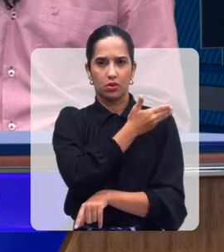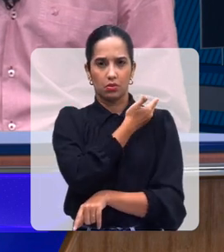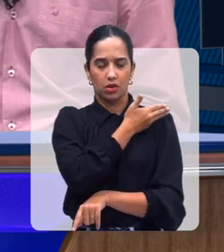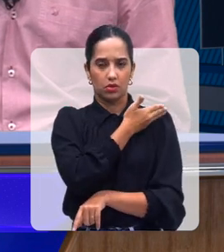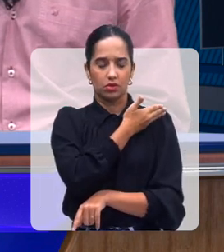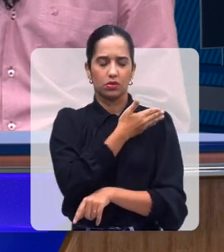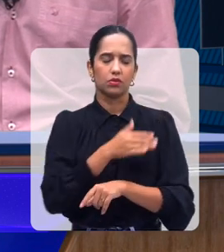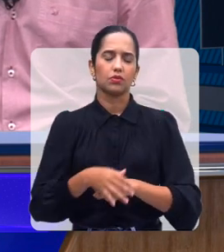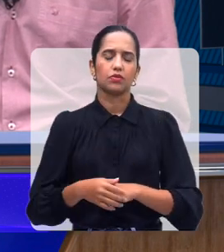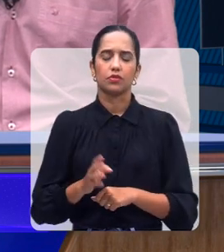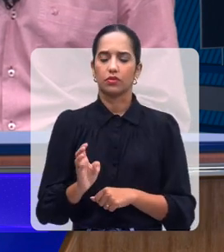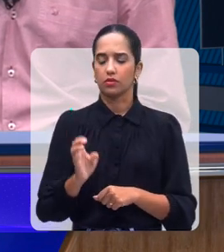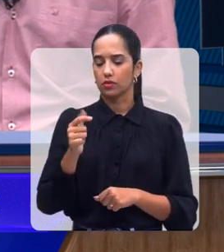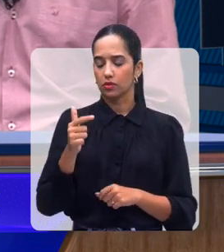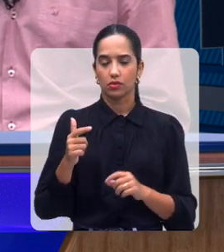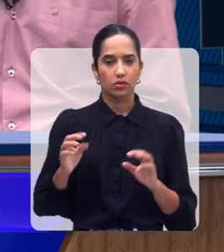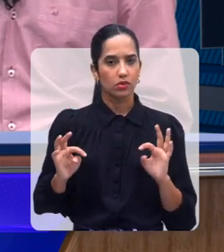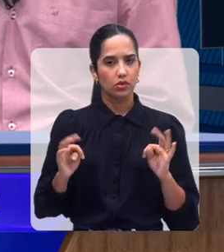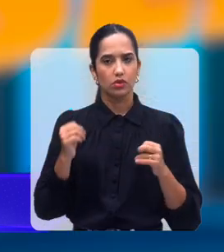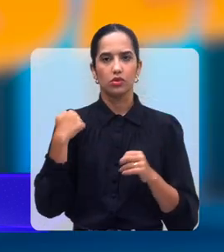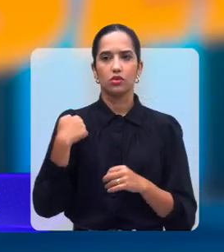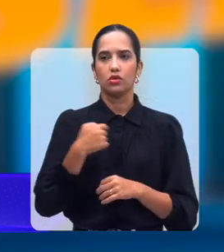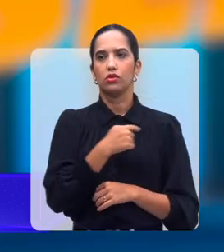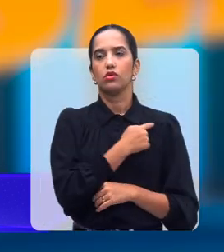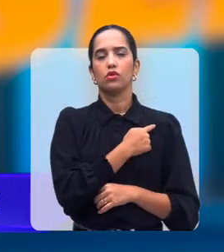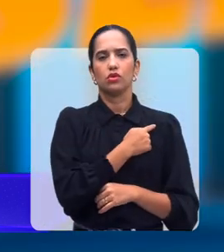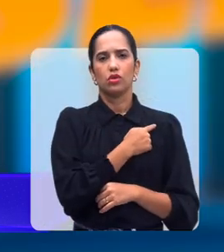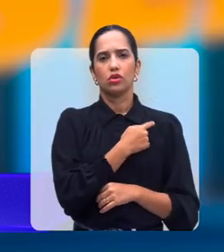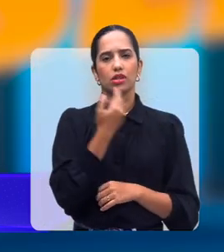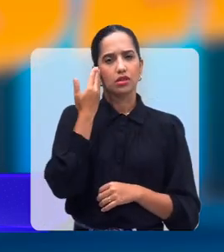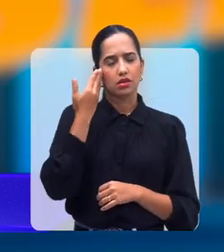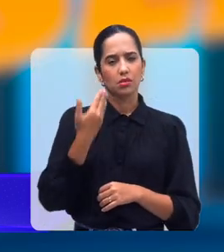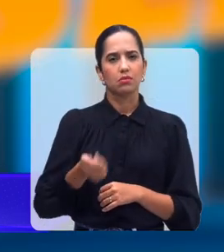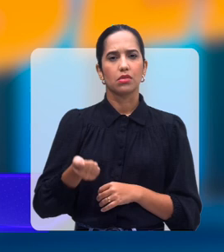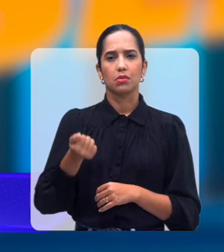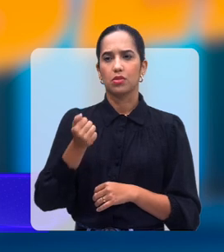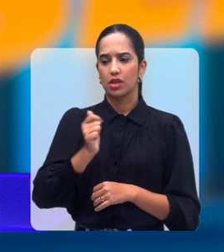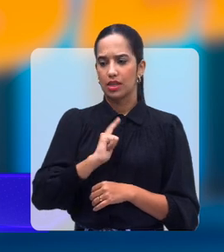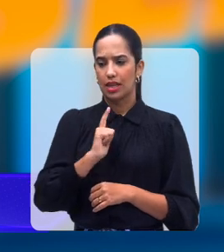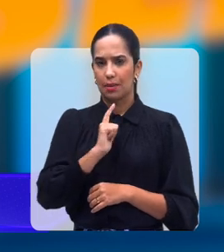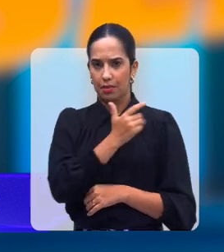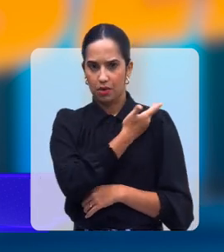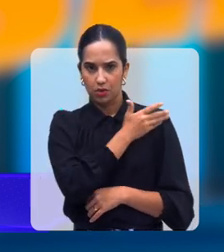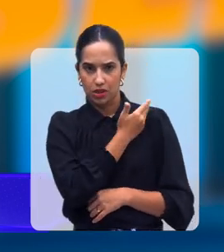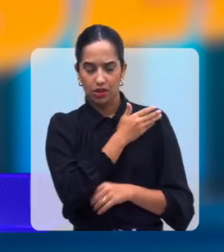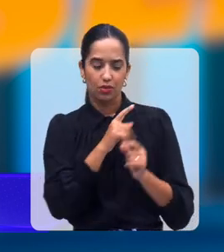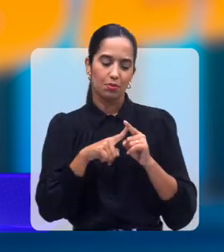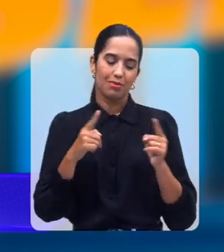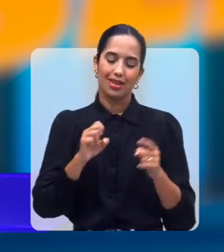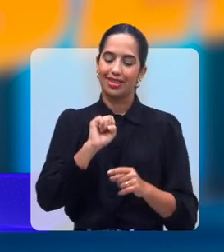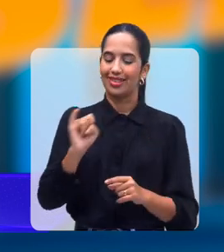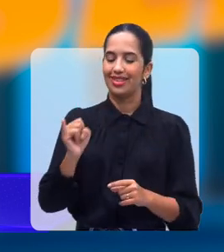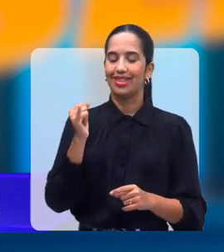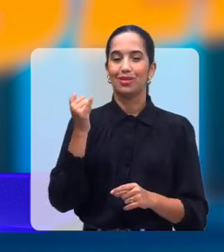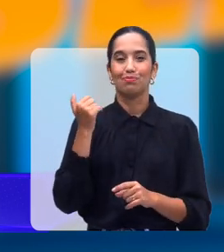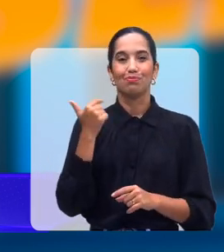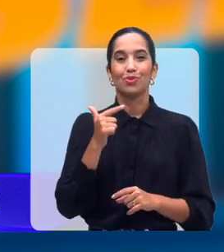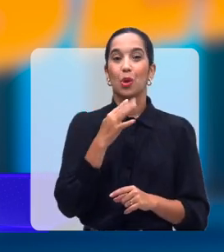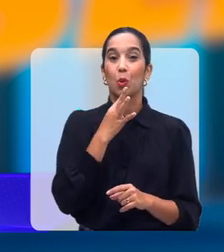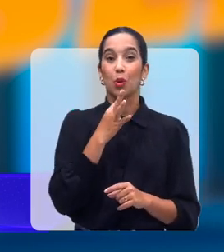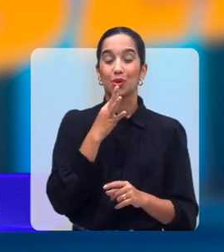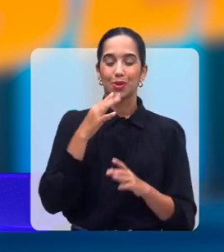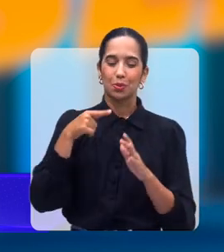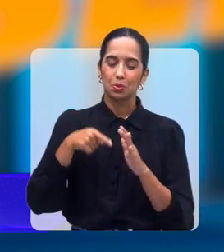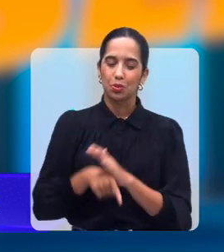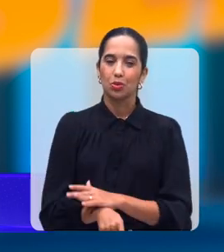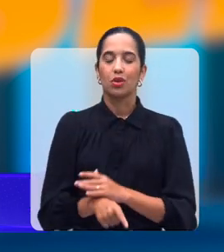o preconceito realmente, eu acho que ele só existe quando não há o conhecimento, sabe, Chico? Quando não há o conhecimento.